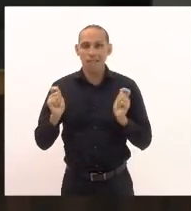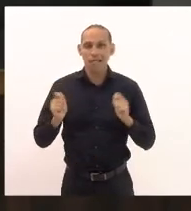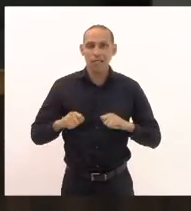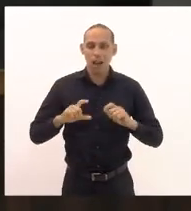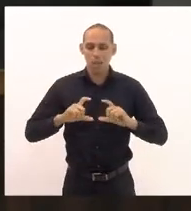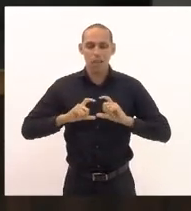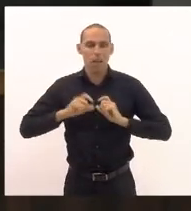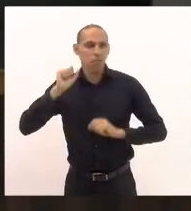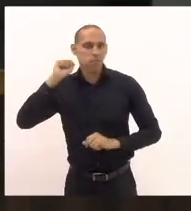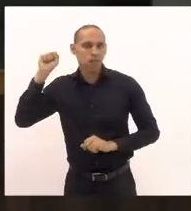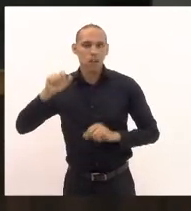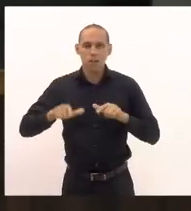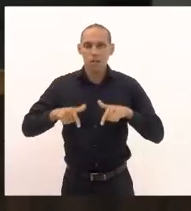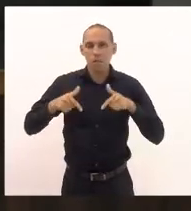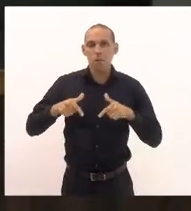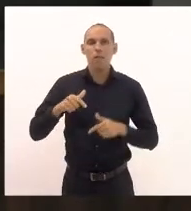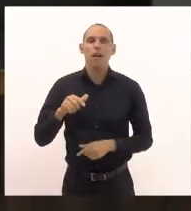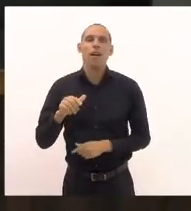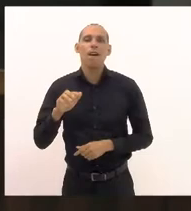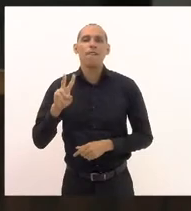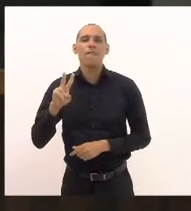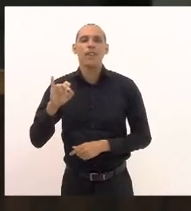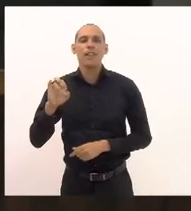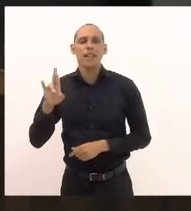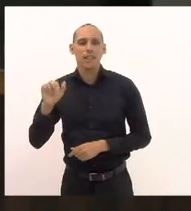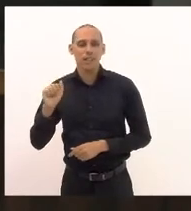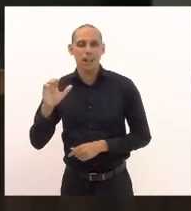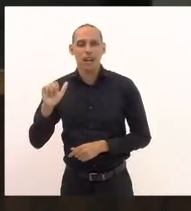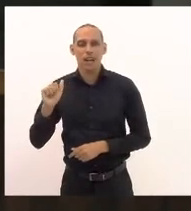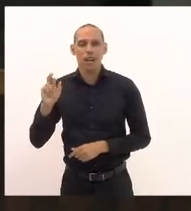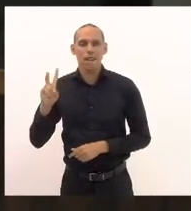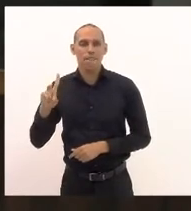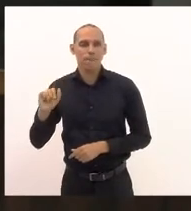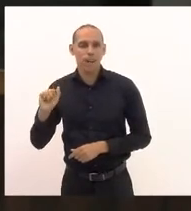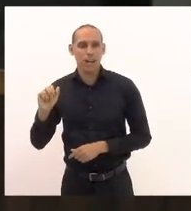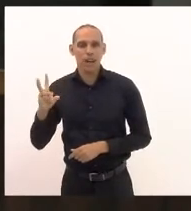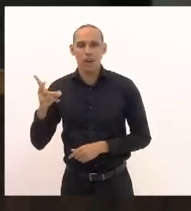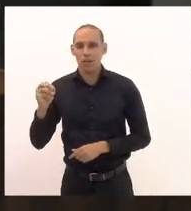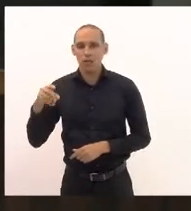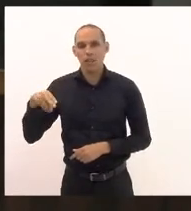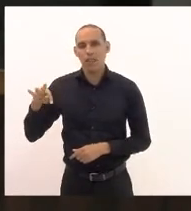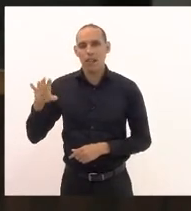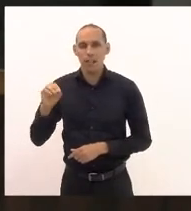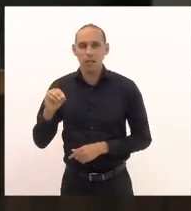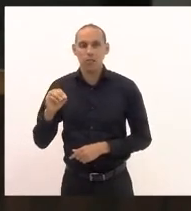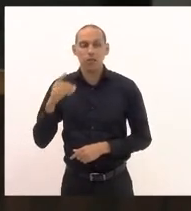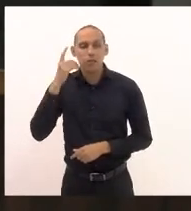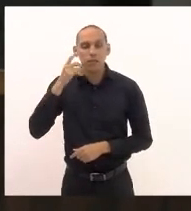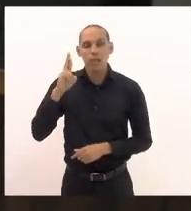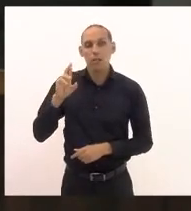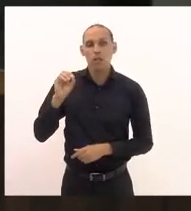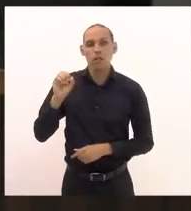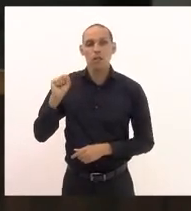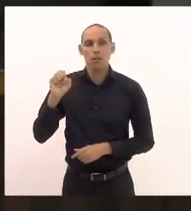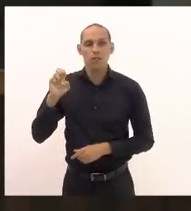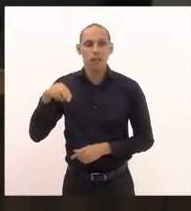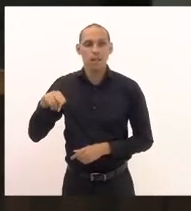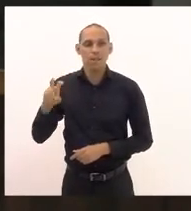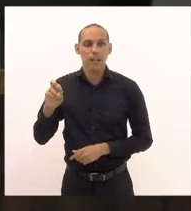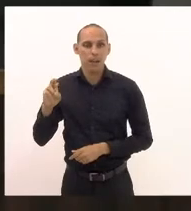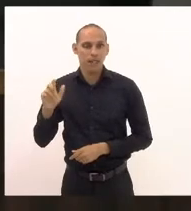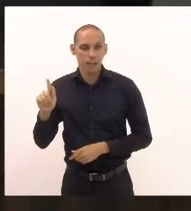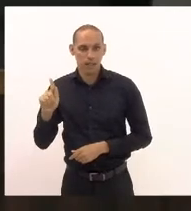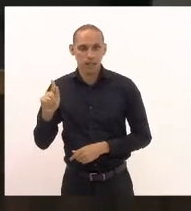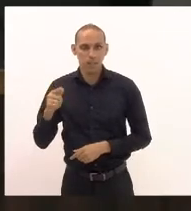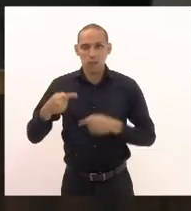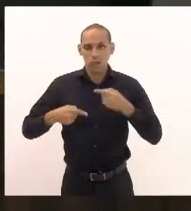Tarcísio Vieira de Carvalho Neto. Parecida a Comissão de Normas Internas e Proporções Externas, favorável. Relator, deputado Rosenberg Reis. Em discussão, não havendo que queira discutir, encerra